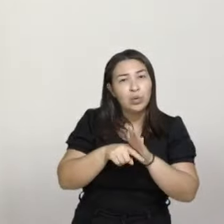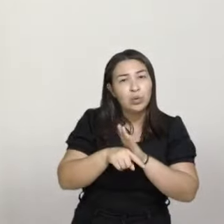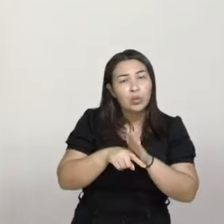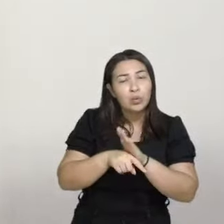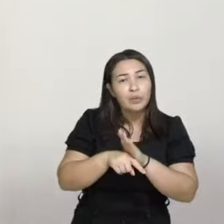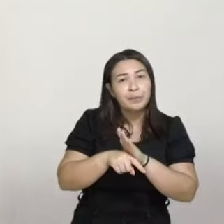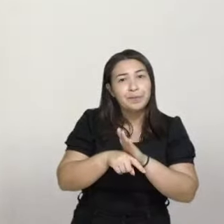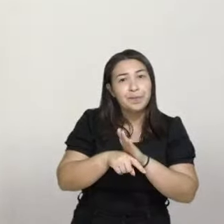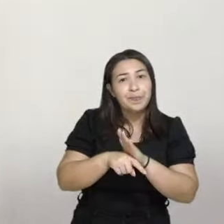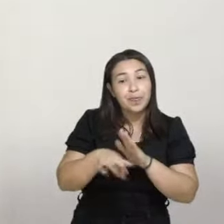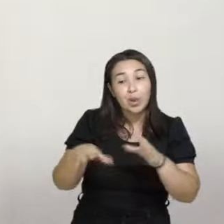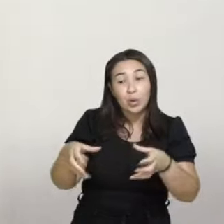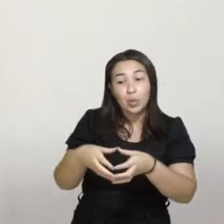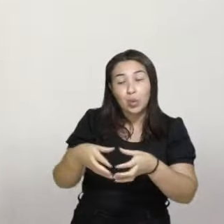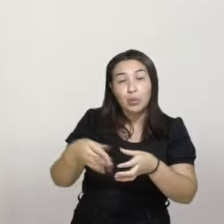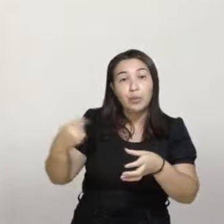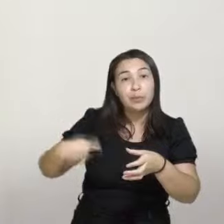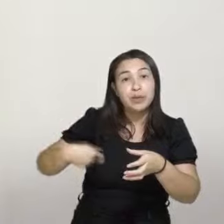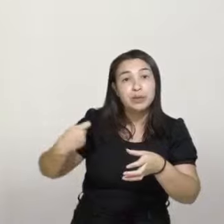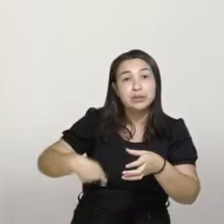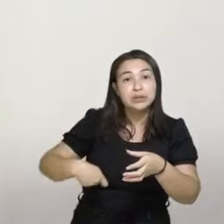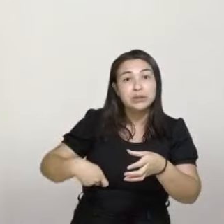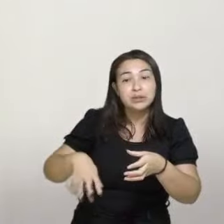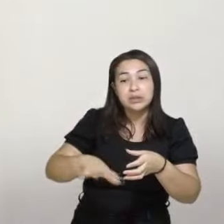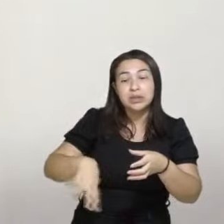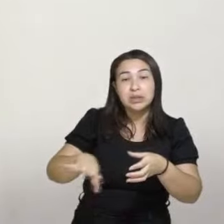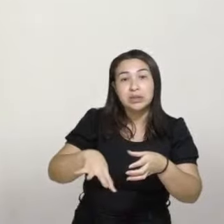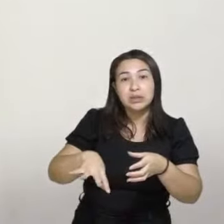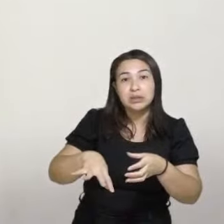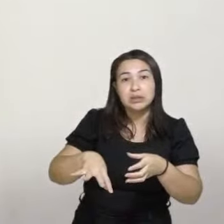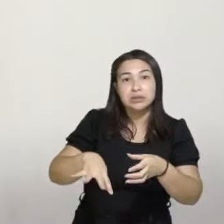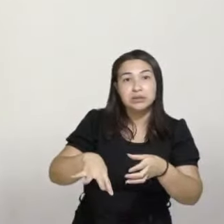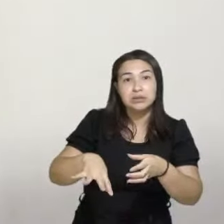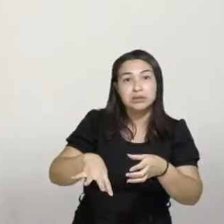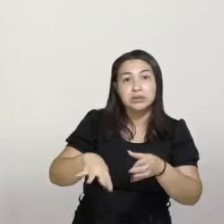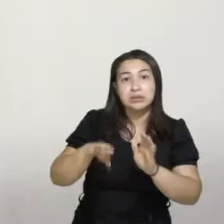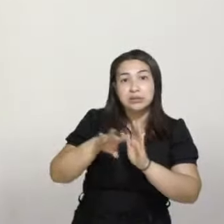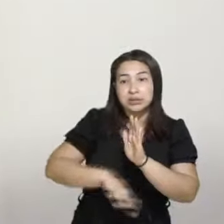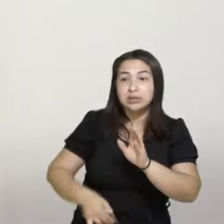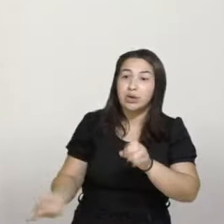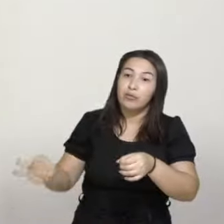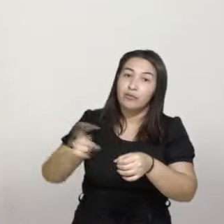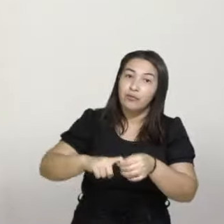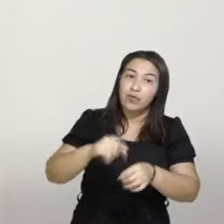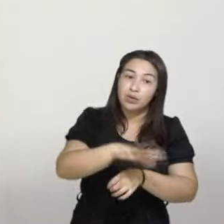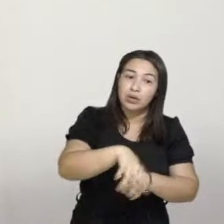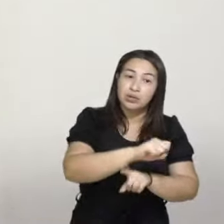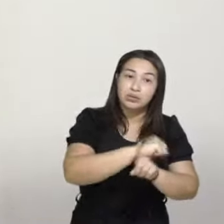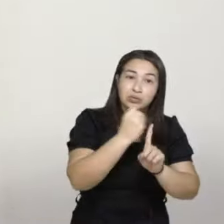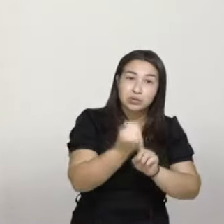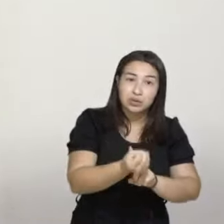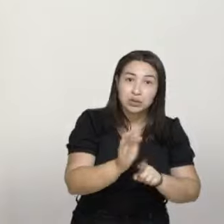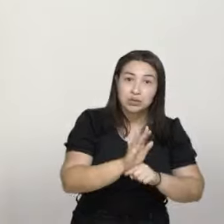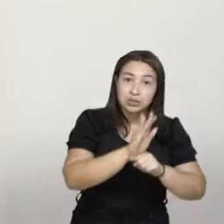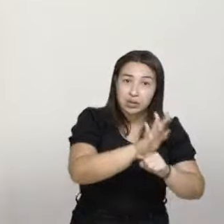setor precisava garantir que essa isenção retornaria para a sociedade catarinense